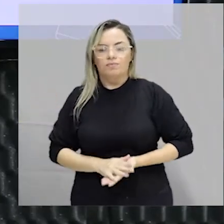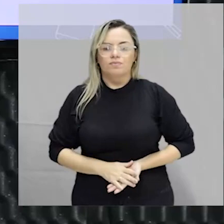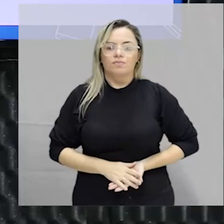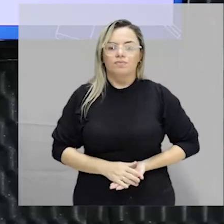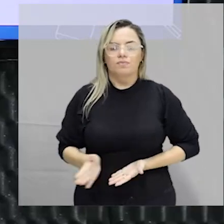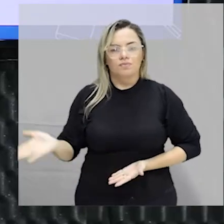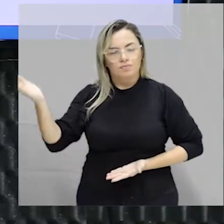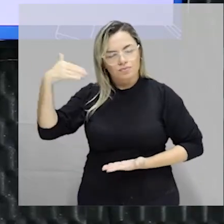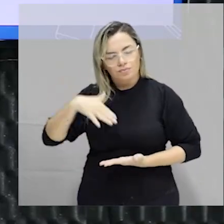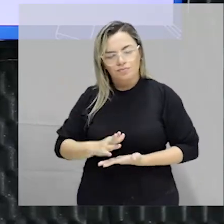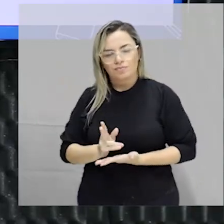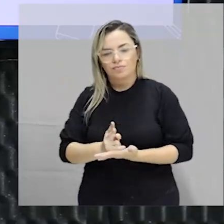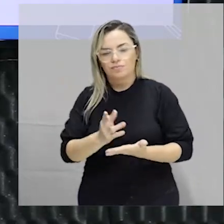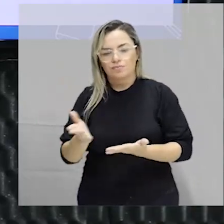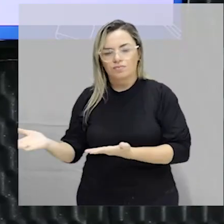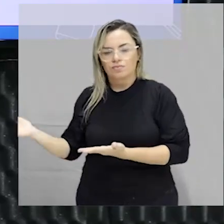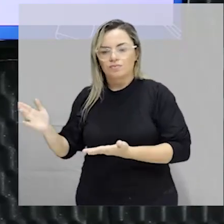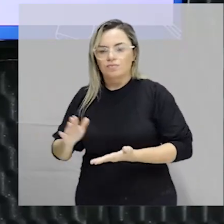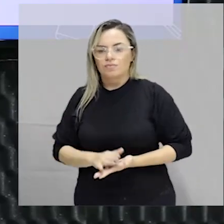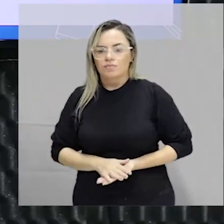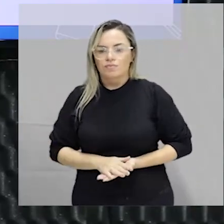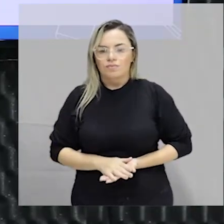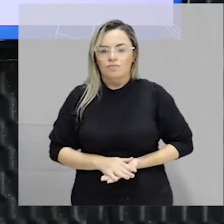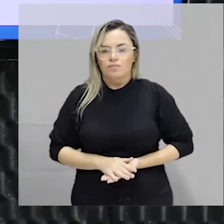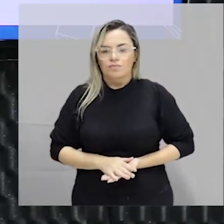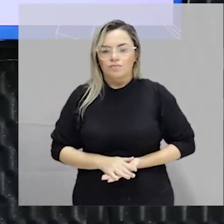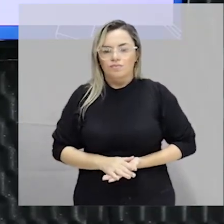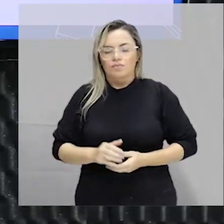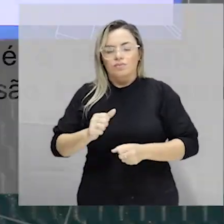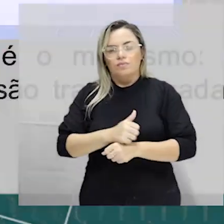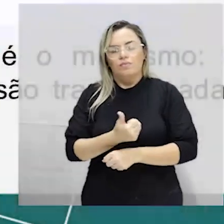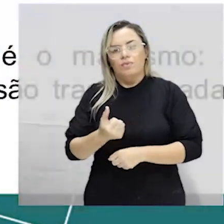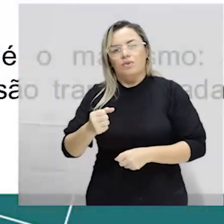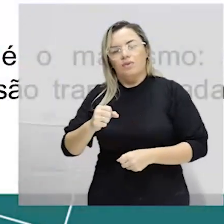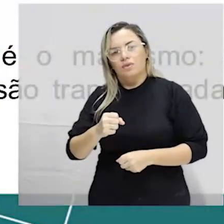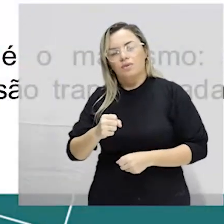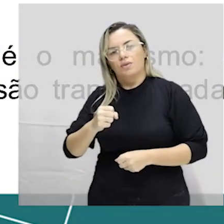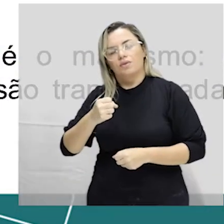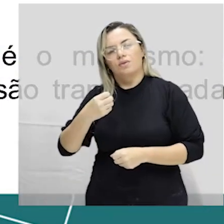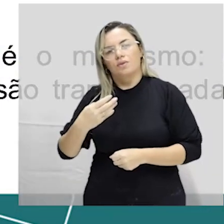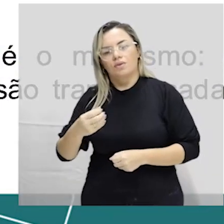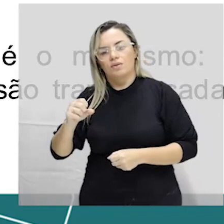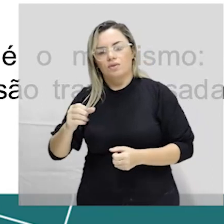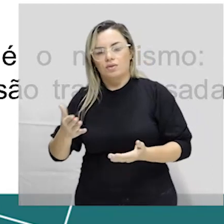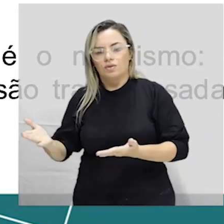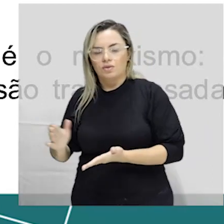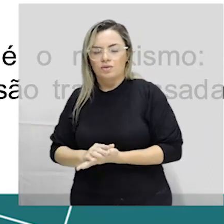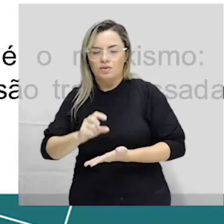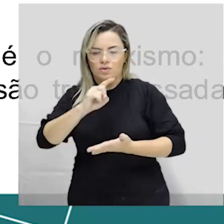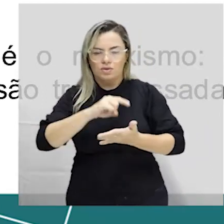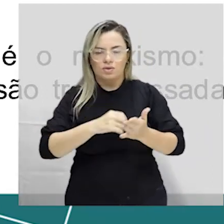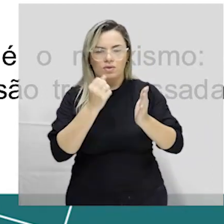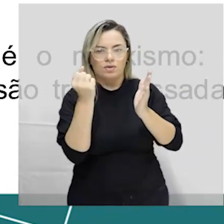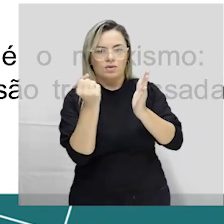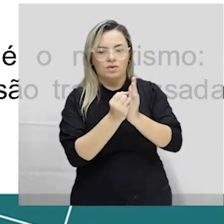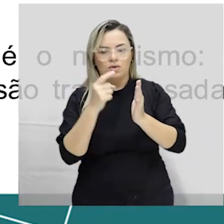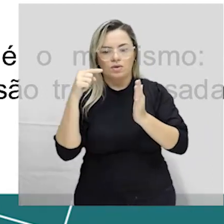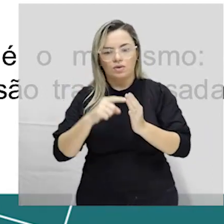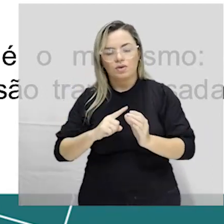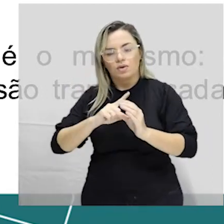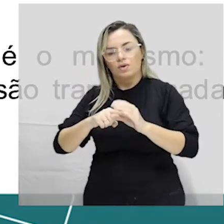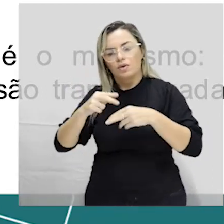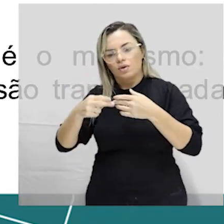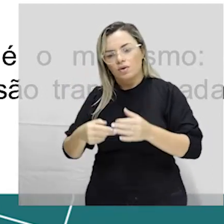adiante. Em 1848, Marx e Engels publicam um manifesto chamado Manifesto do Partido Comunista,